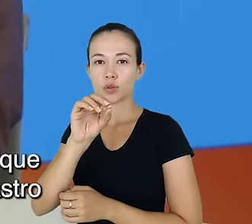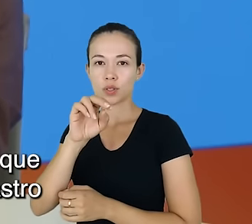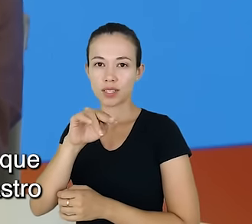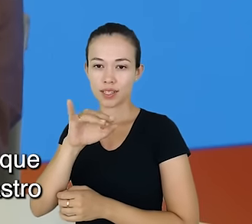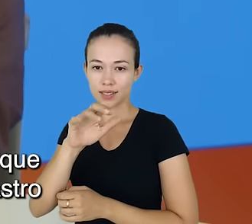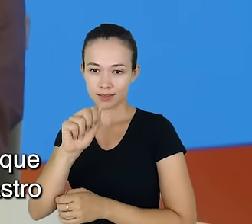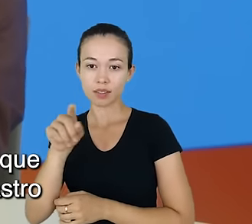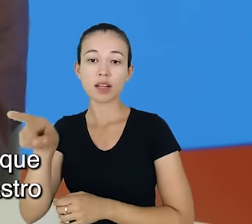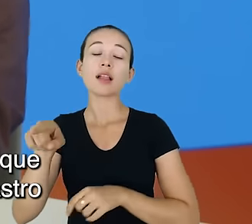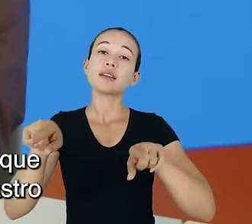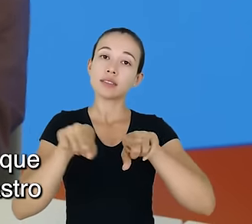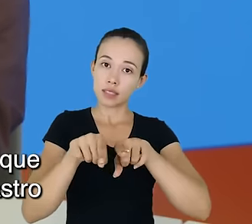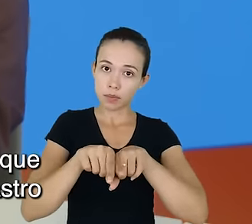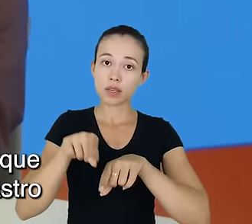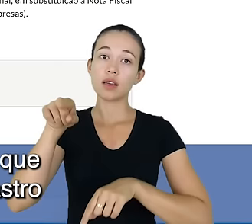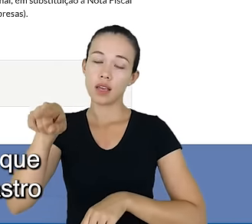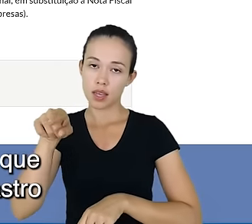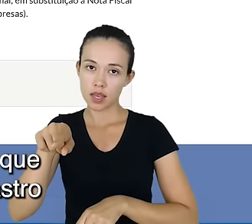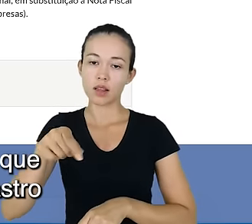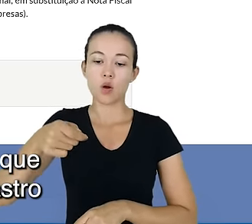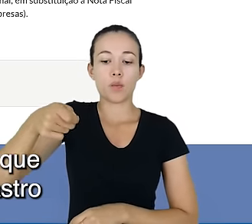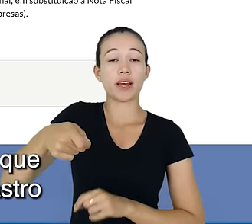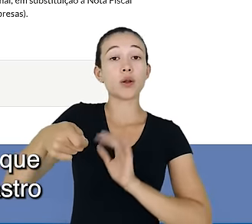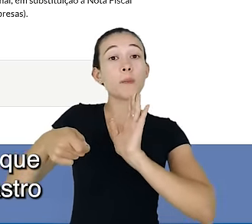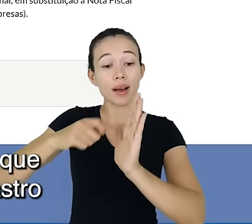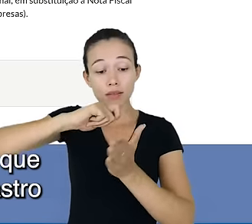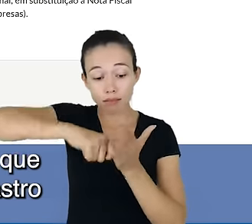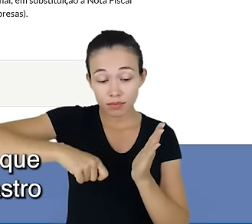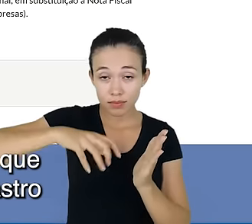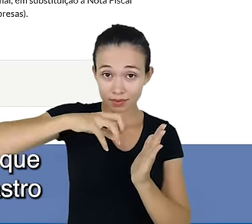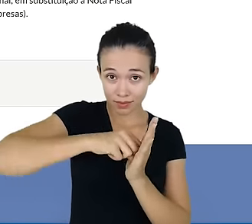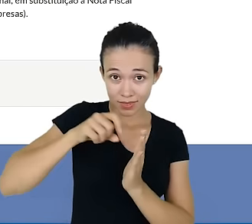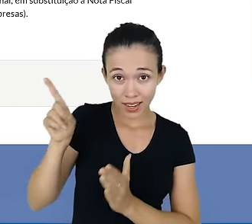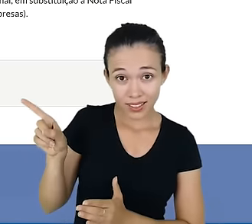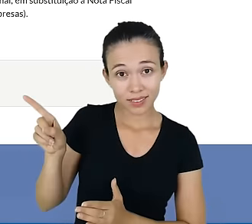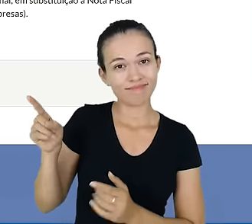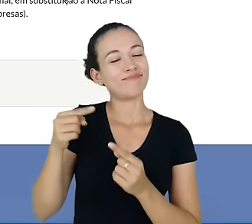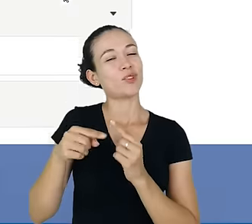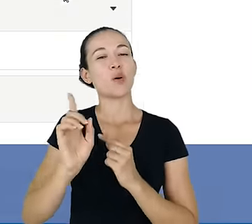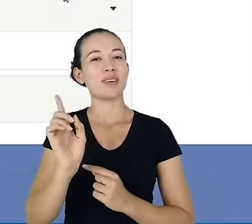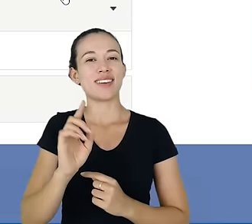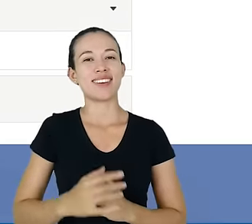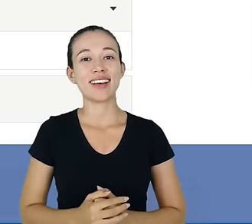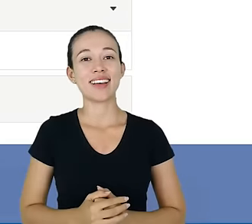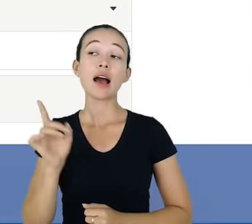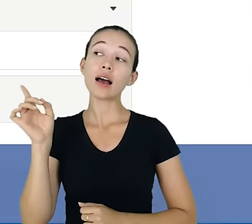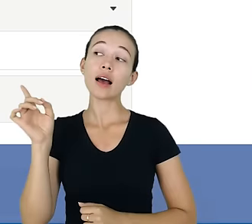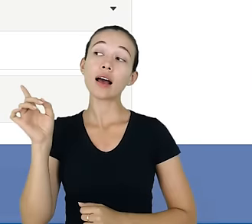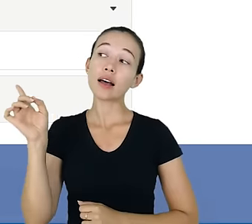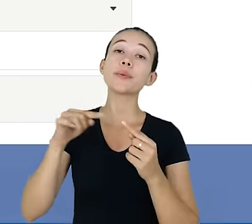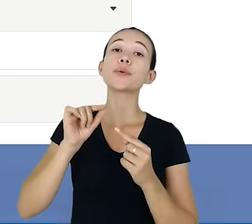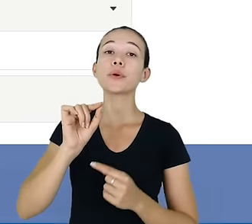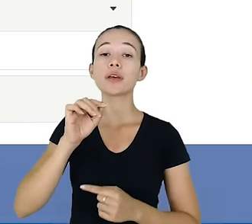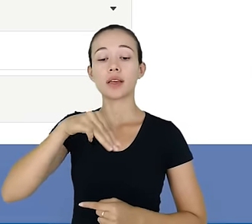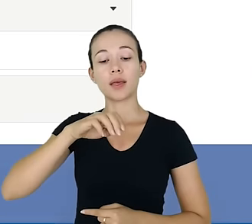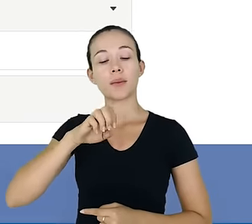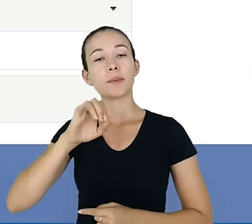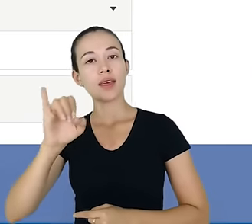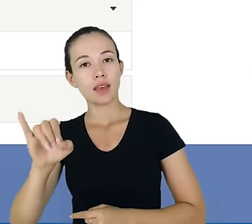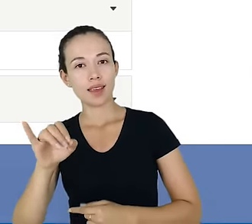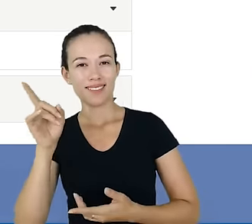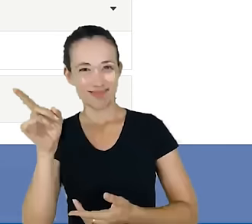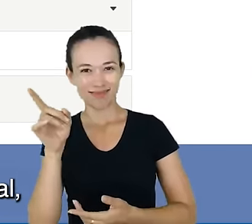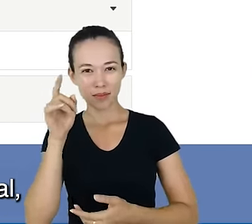o mei hoje tem uma facilidade de cadastro né muito maior de credenciamento com esse ambiente